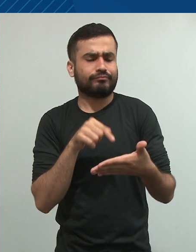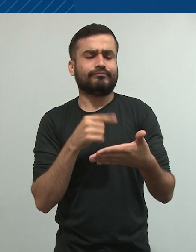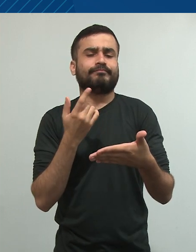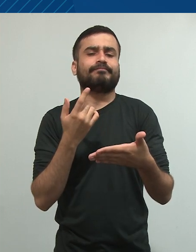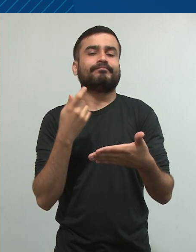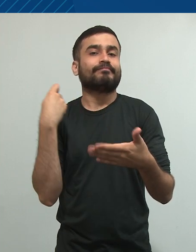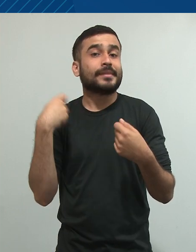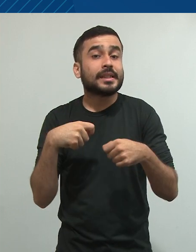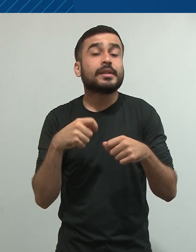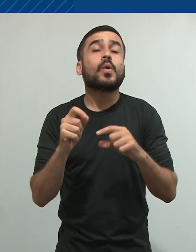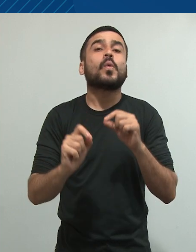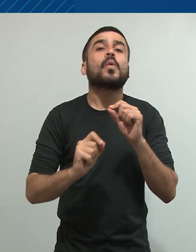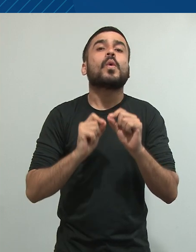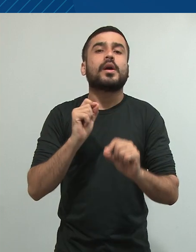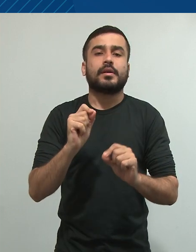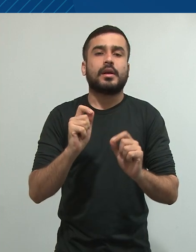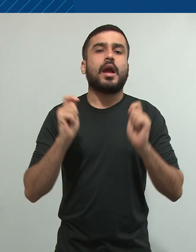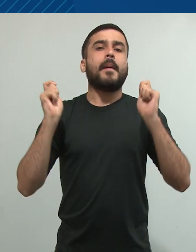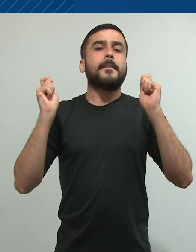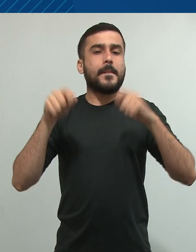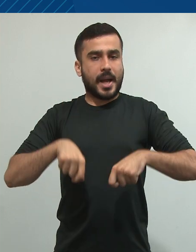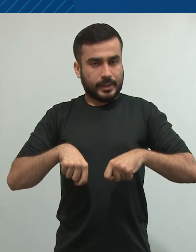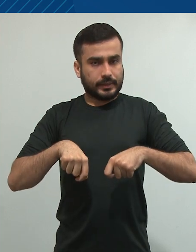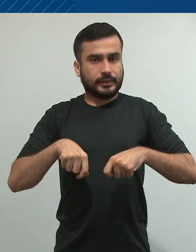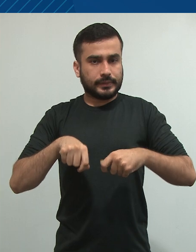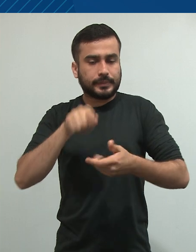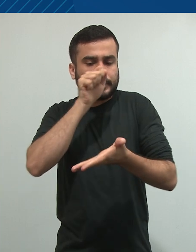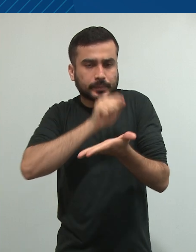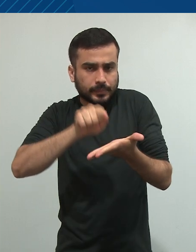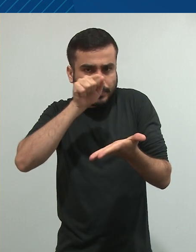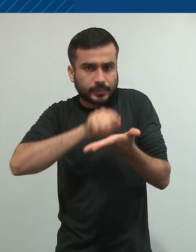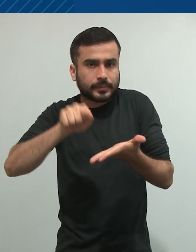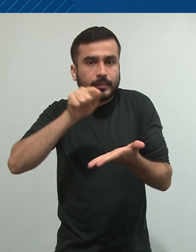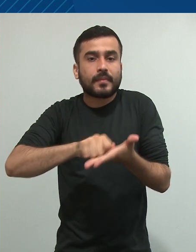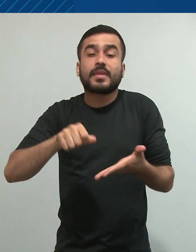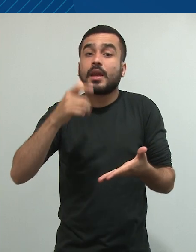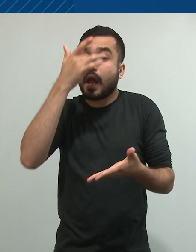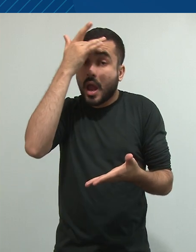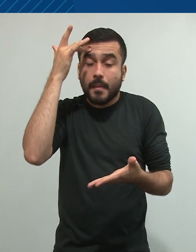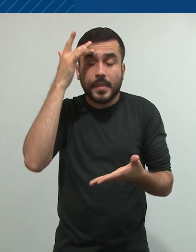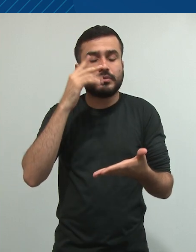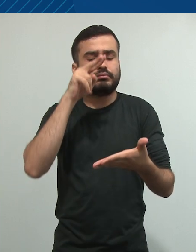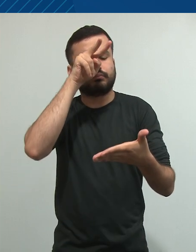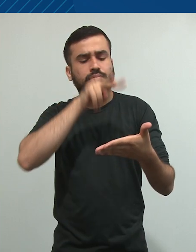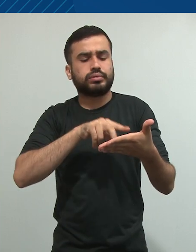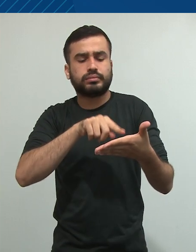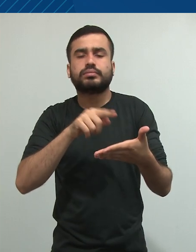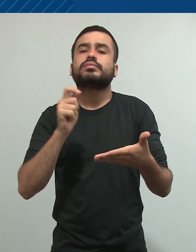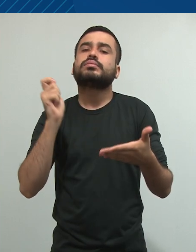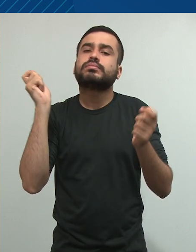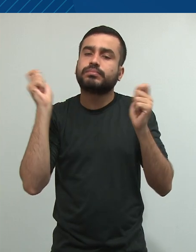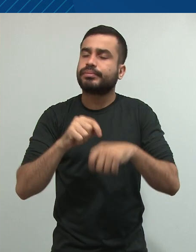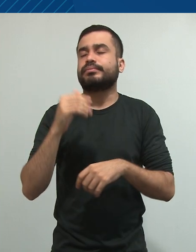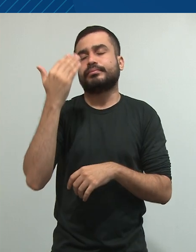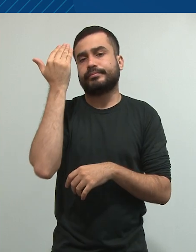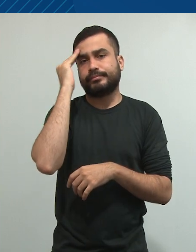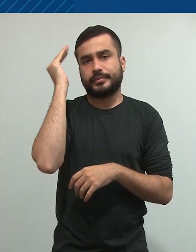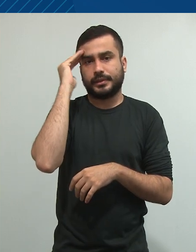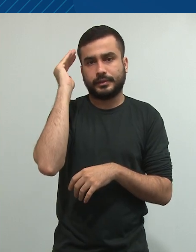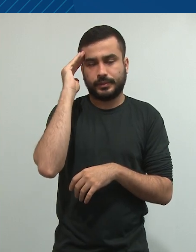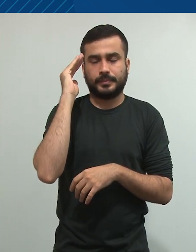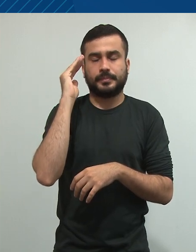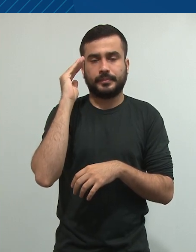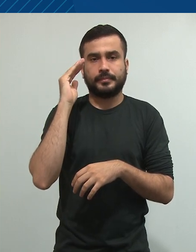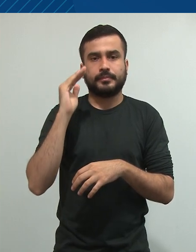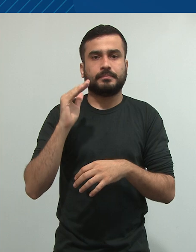que ter uma capacidade de escrita que permita que as pessoas consigam compreender. Tem que ter essa